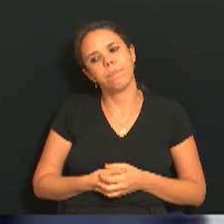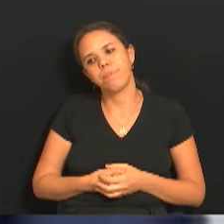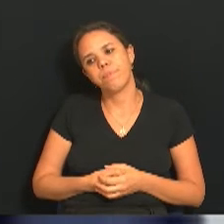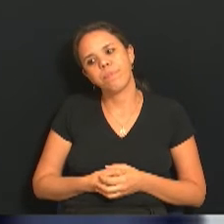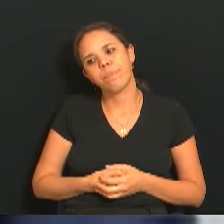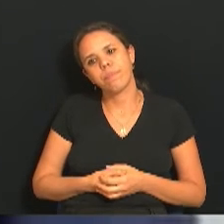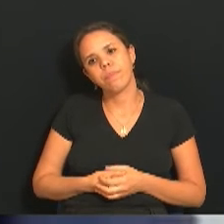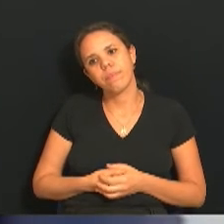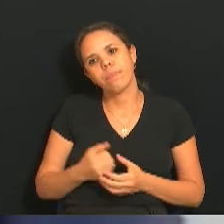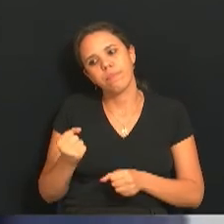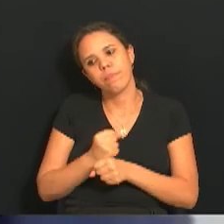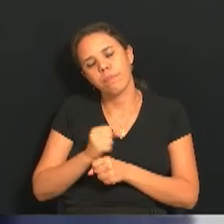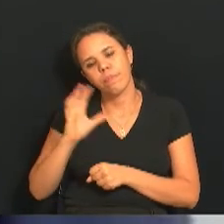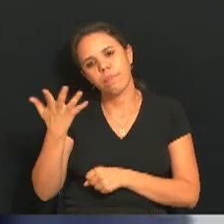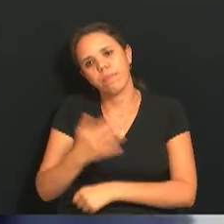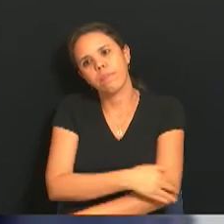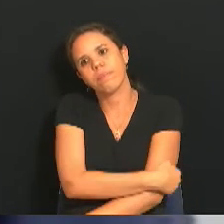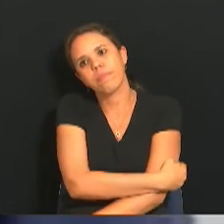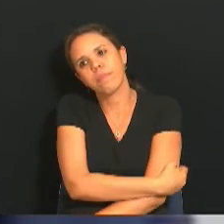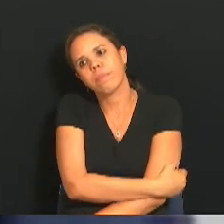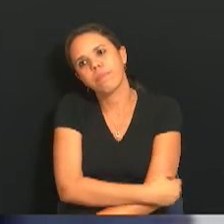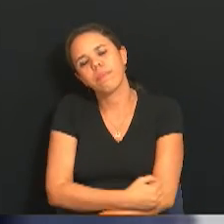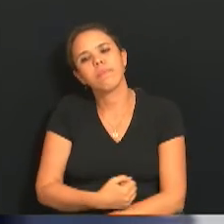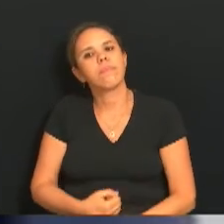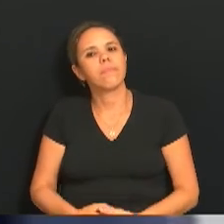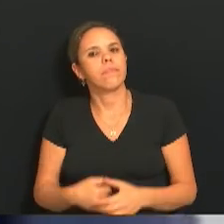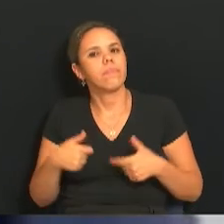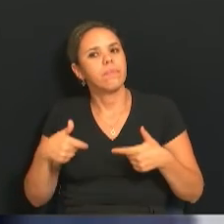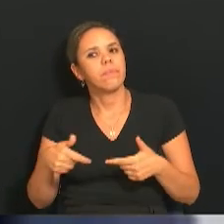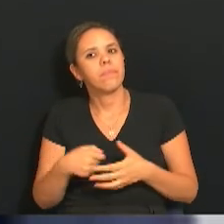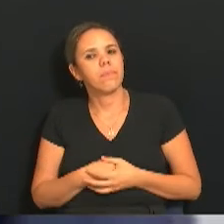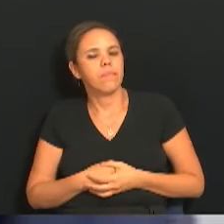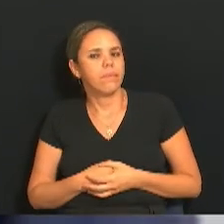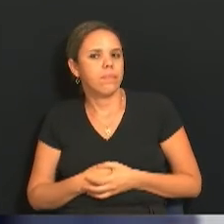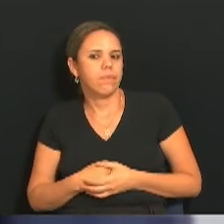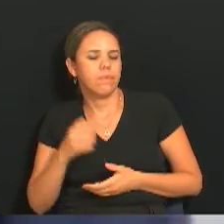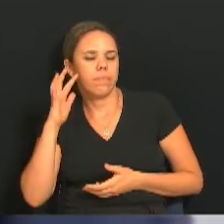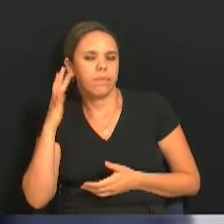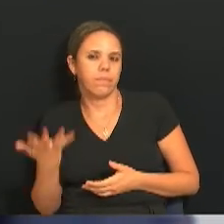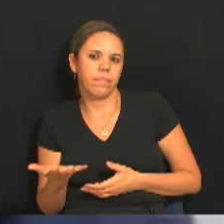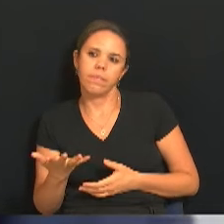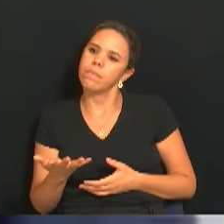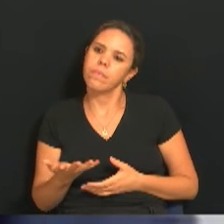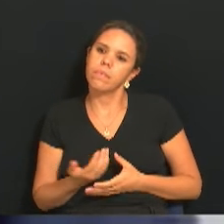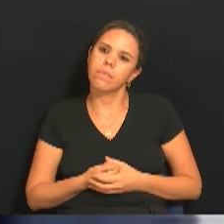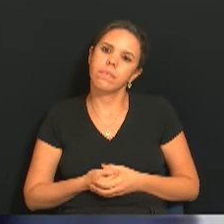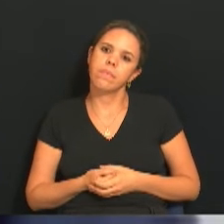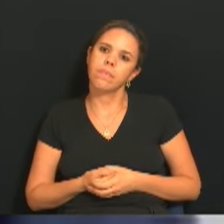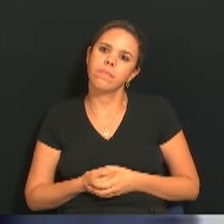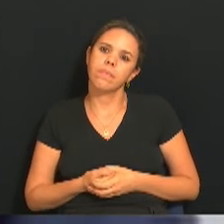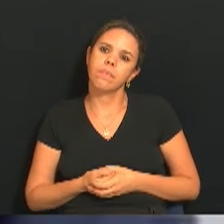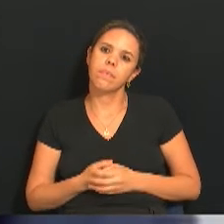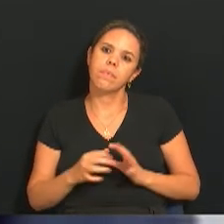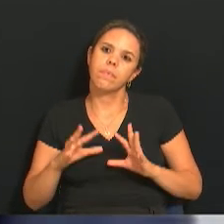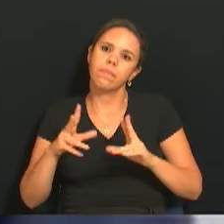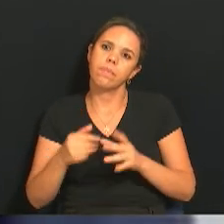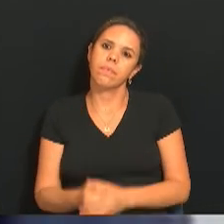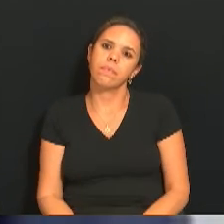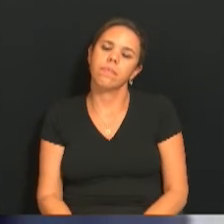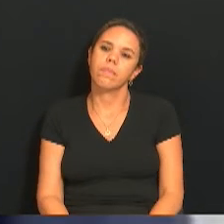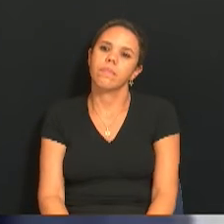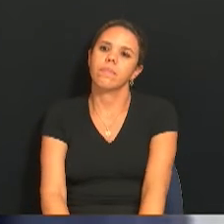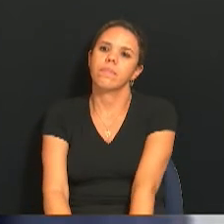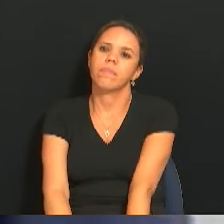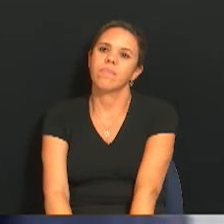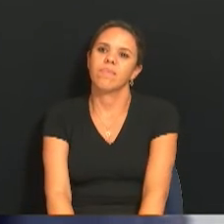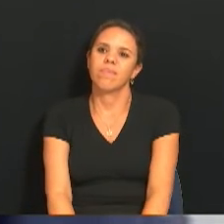muitos anos. Algumas ações, algumas omissões, por parte de todos, por parte do poder